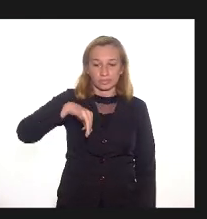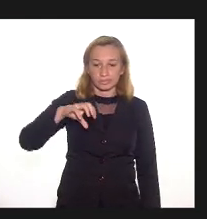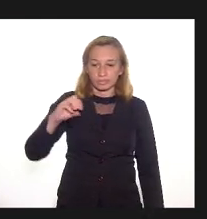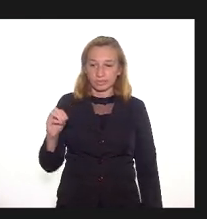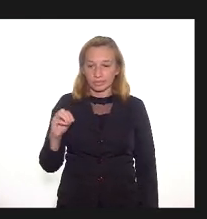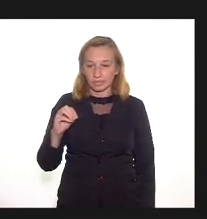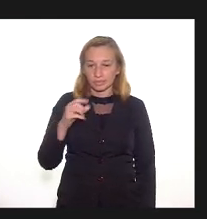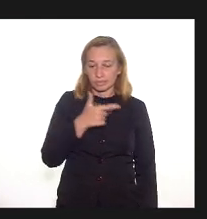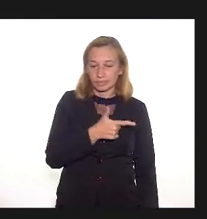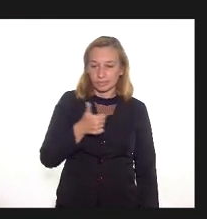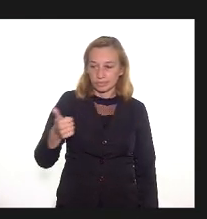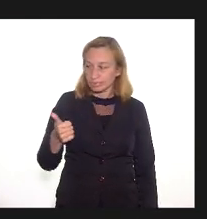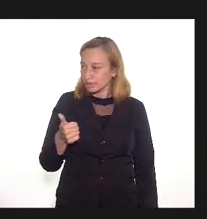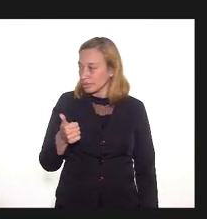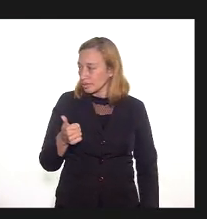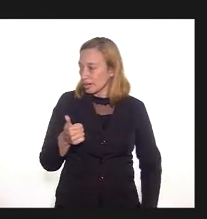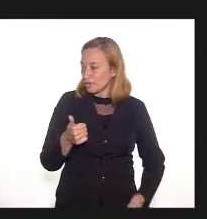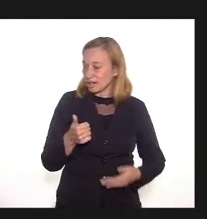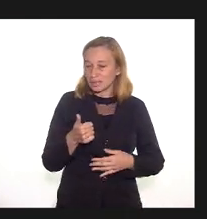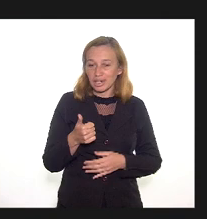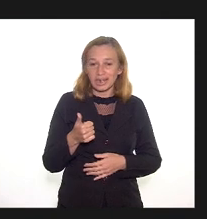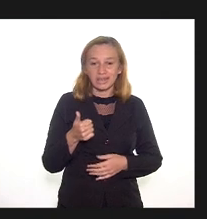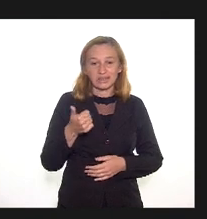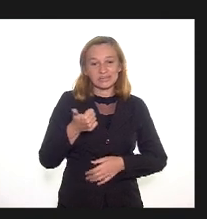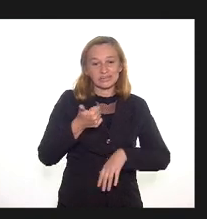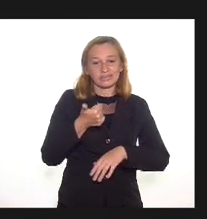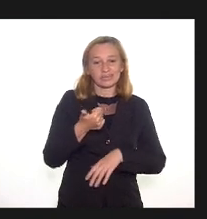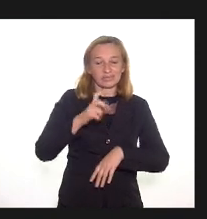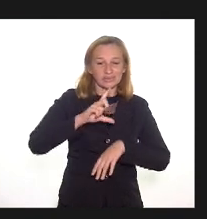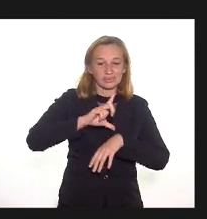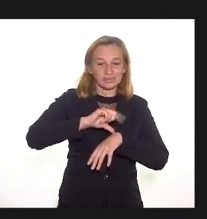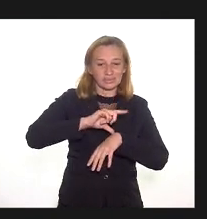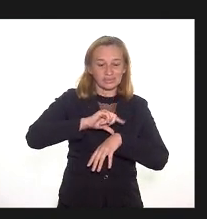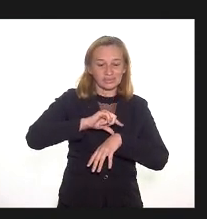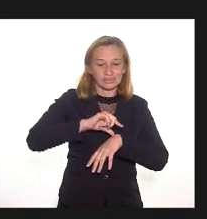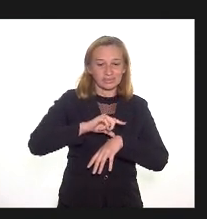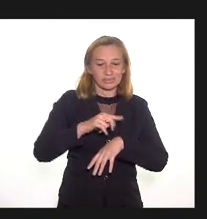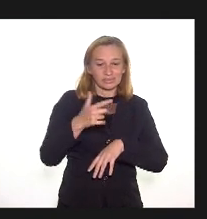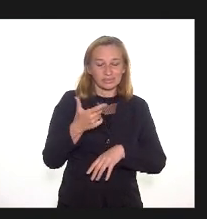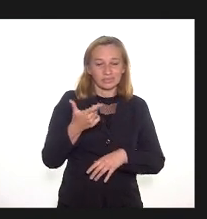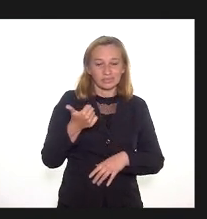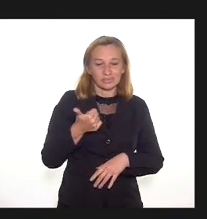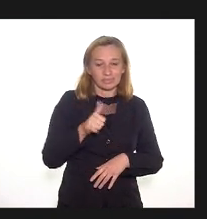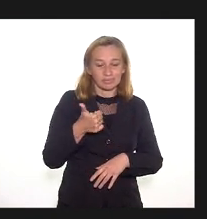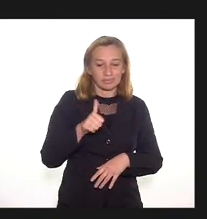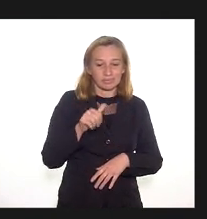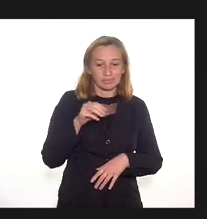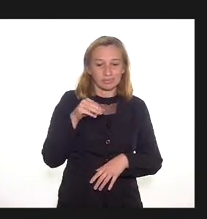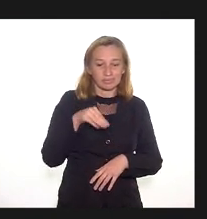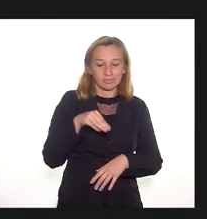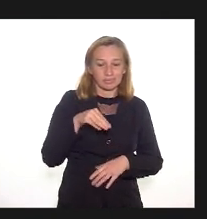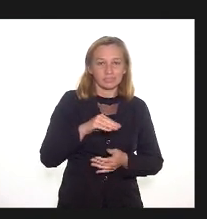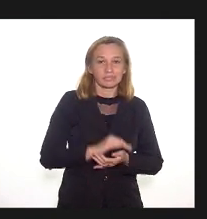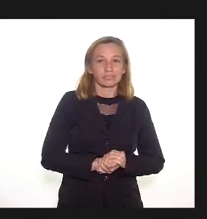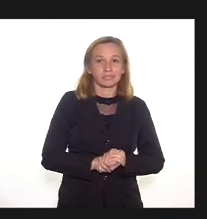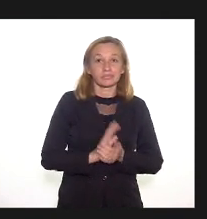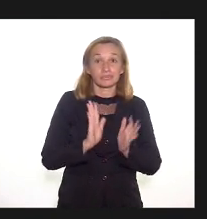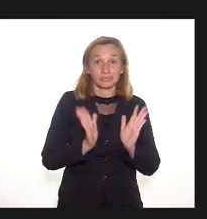às 15 horas e 11 minutos hoje deputado